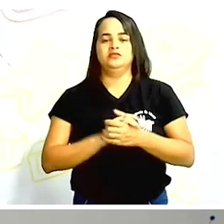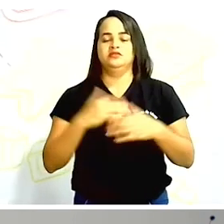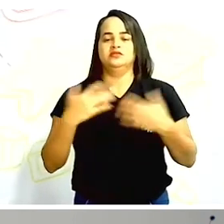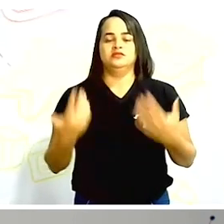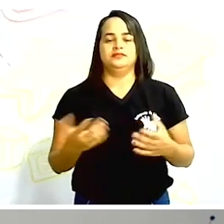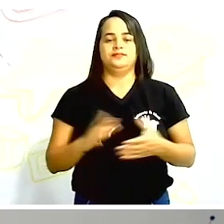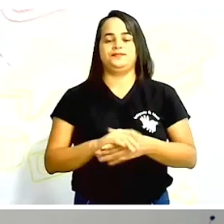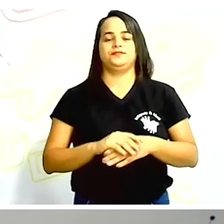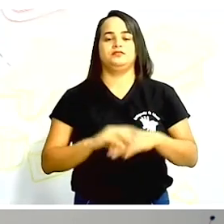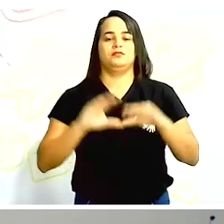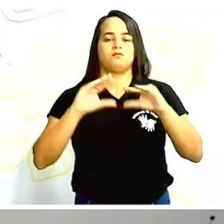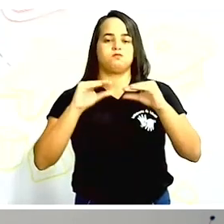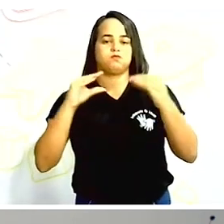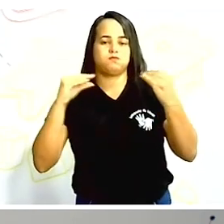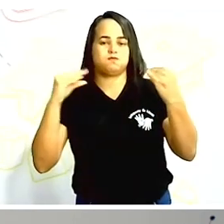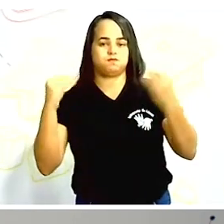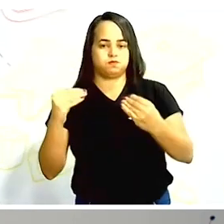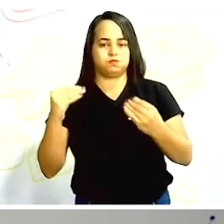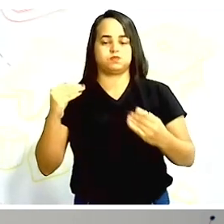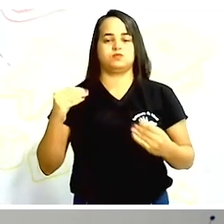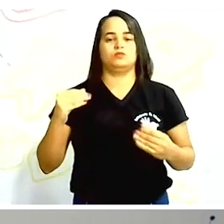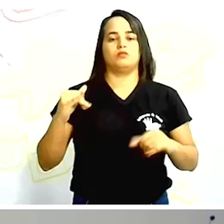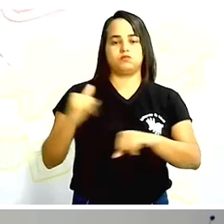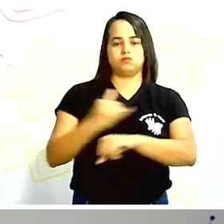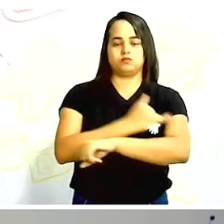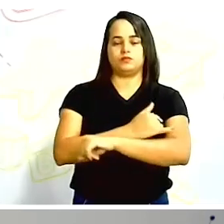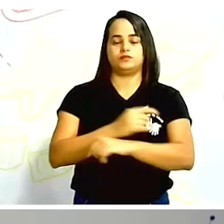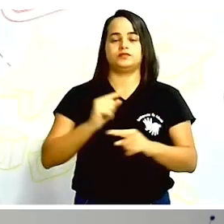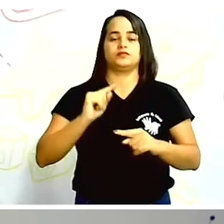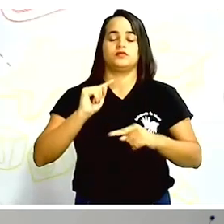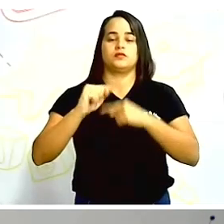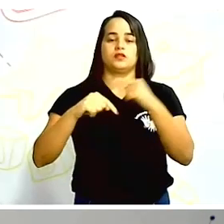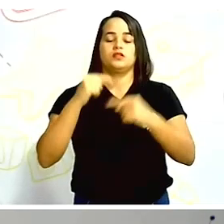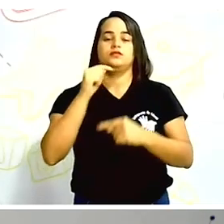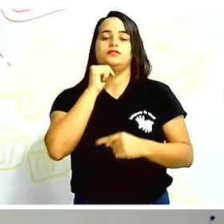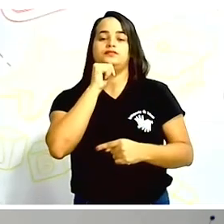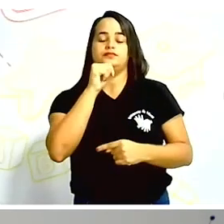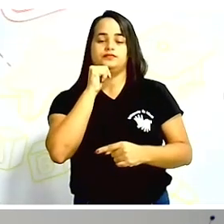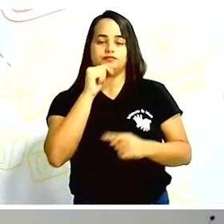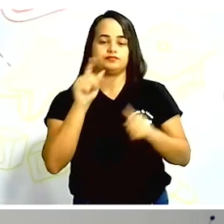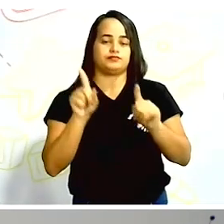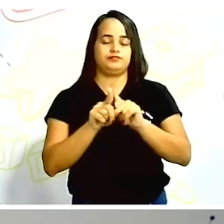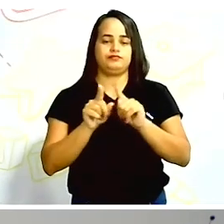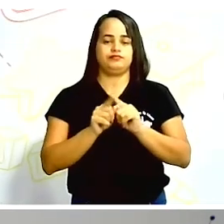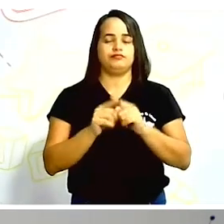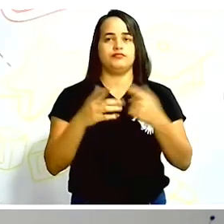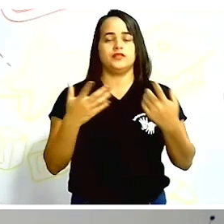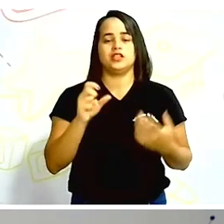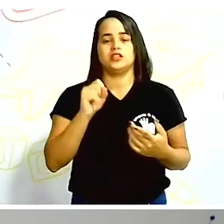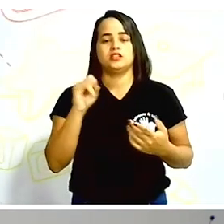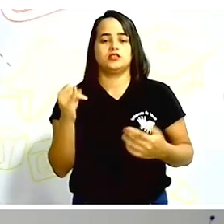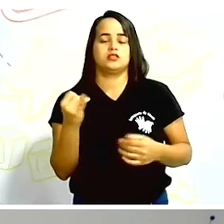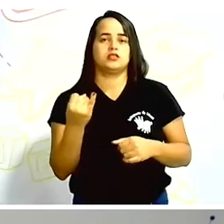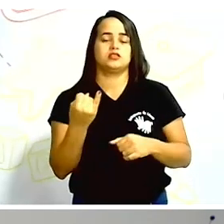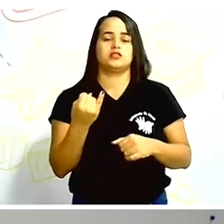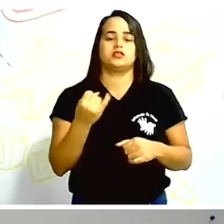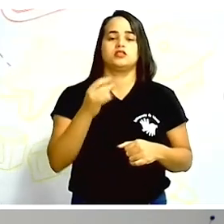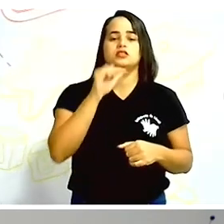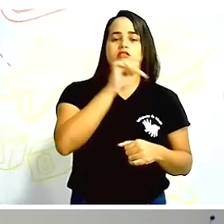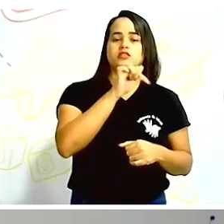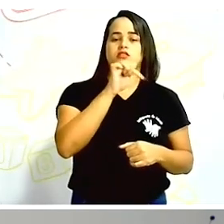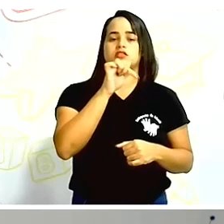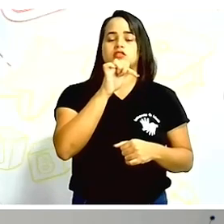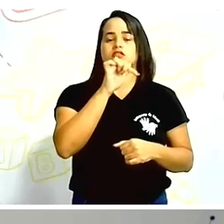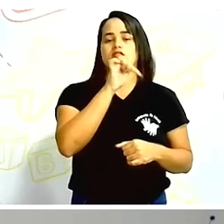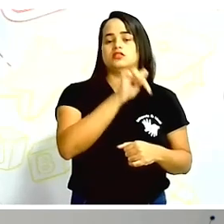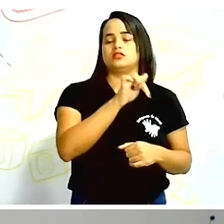causar? O ganho de peso, ciclo menstrual vai ser irregular, não vai ser tipo, se era acostumado a ser em 7 dias, um